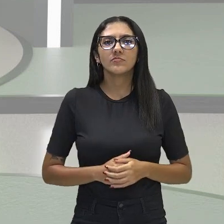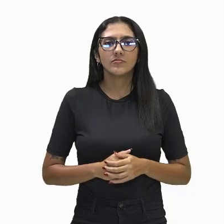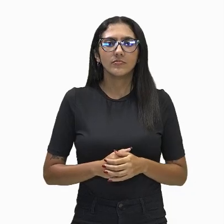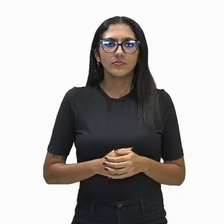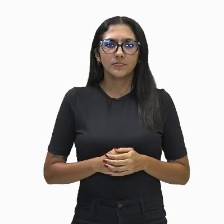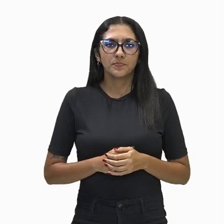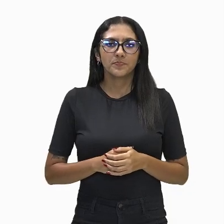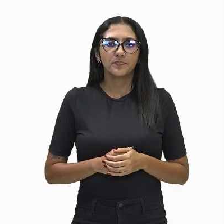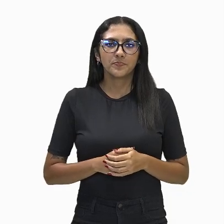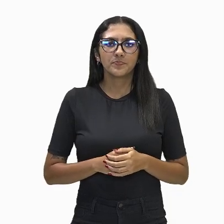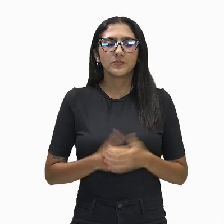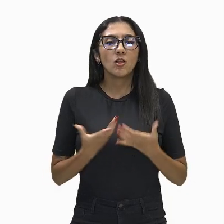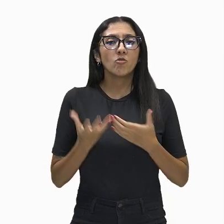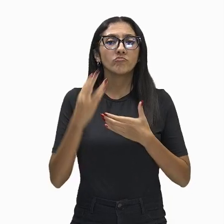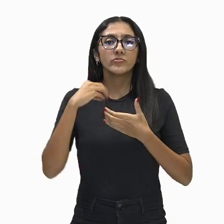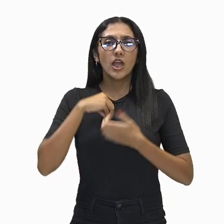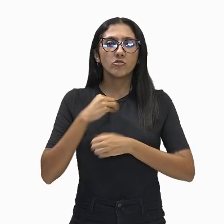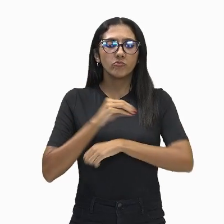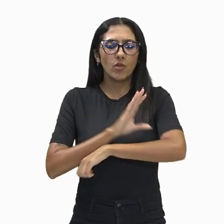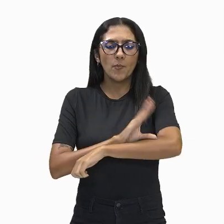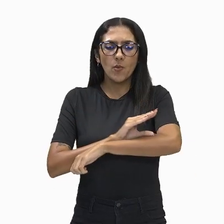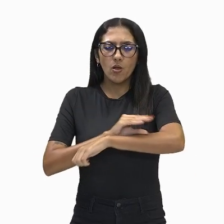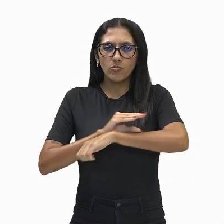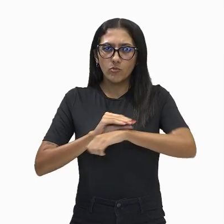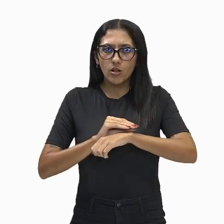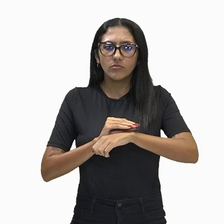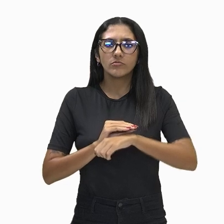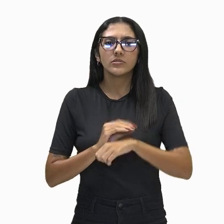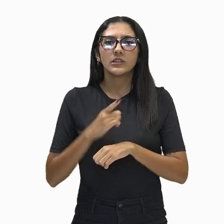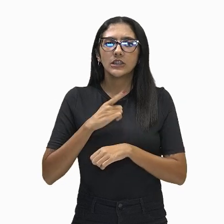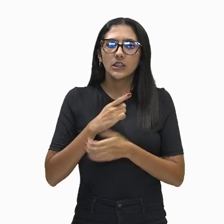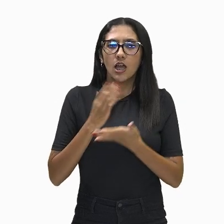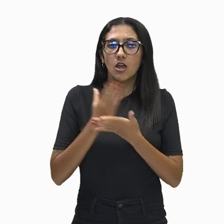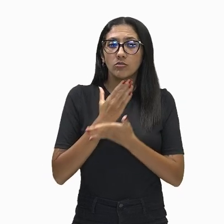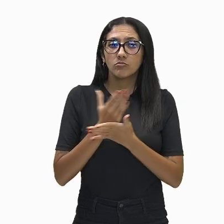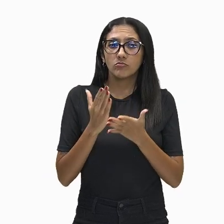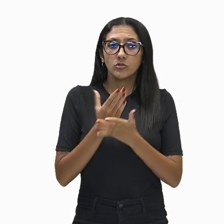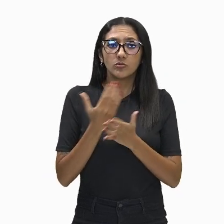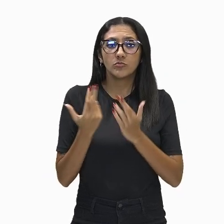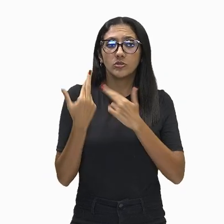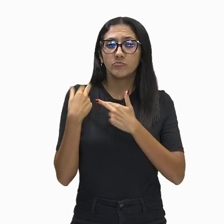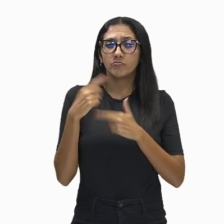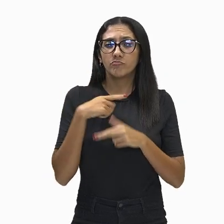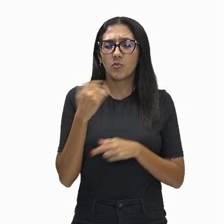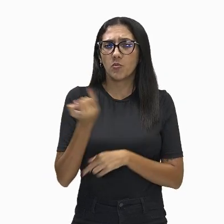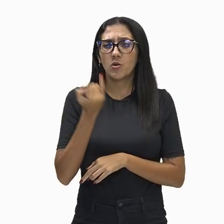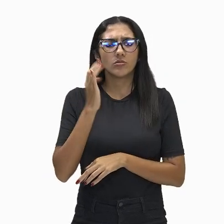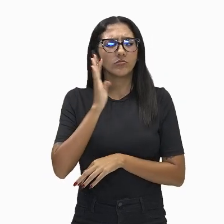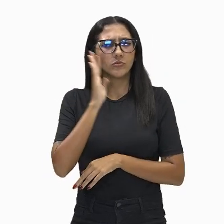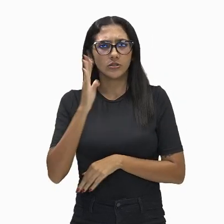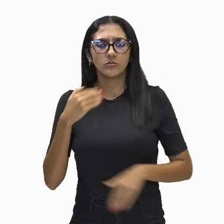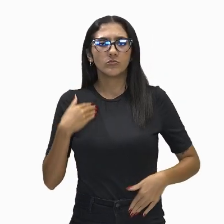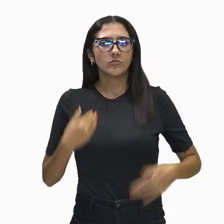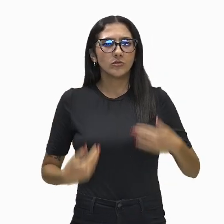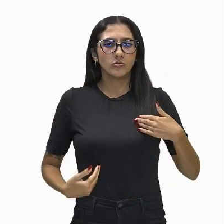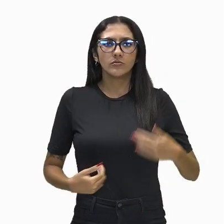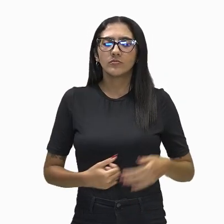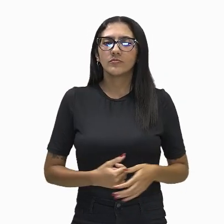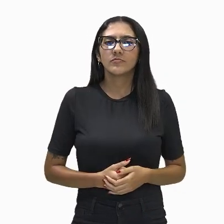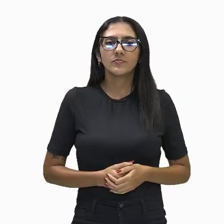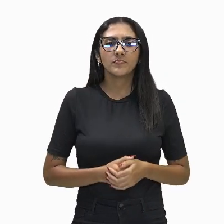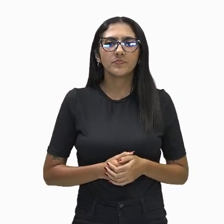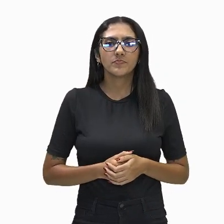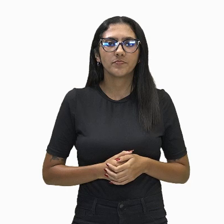do nosso sistema muscular, nós temos algumas funções que são fundamentais para o corpo.